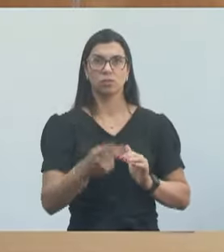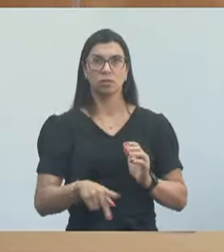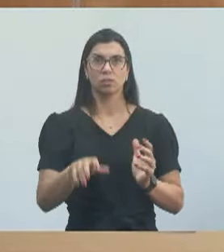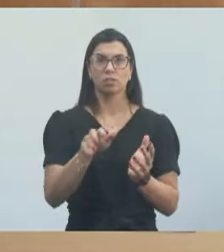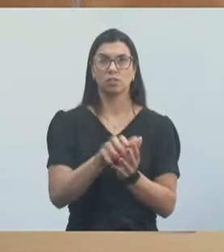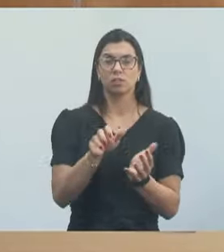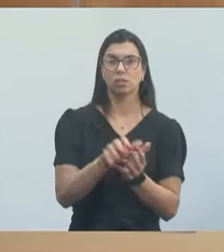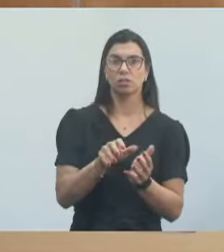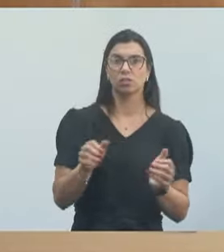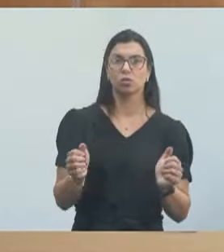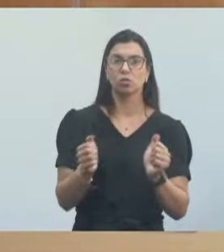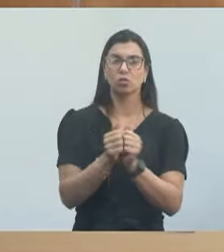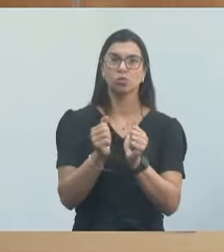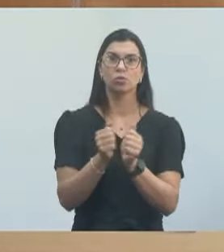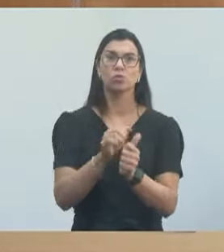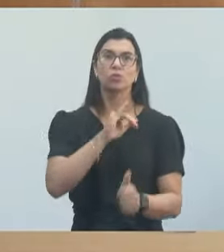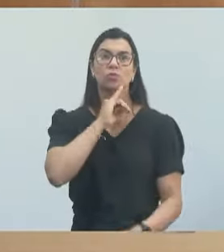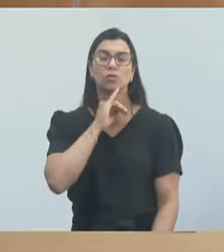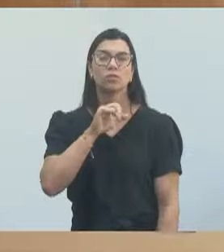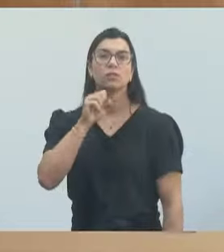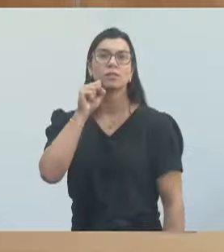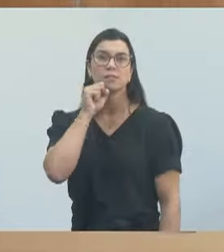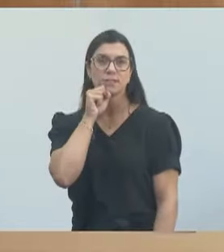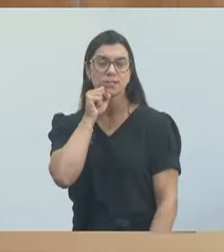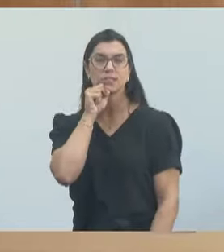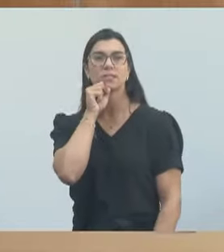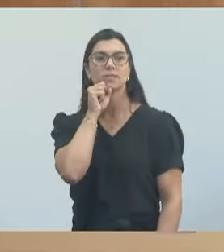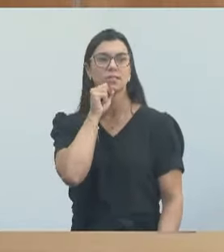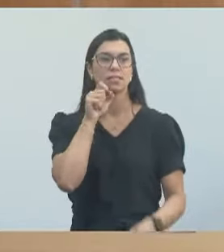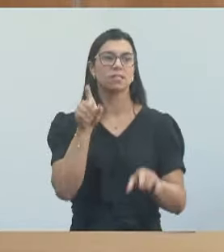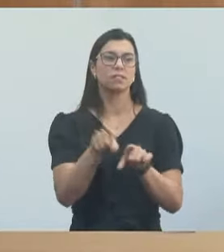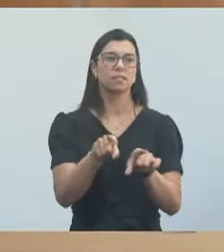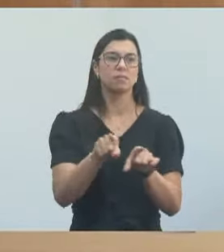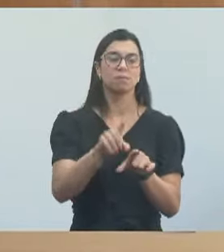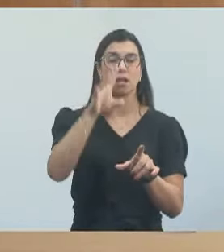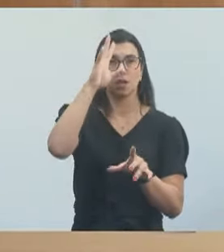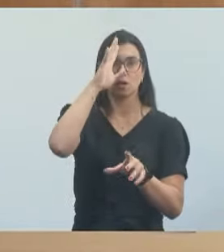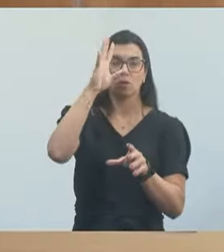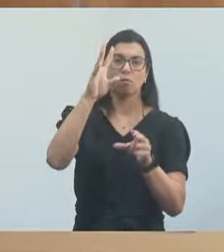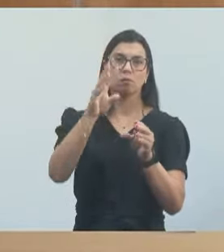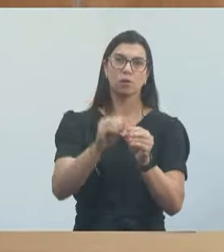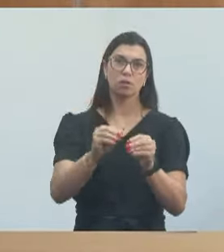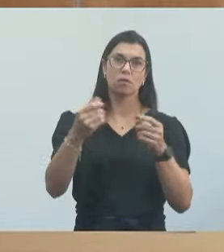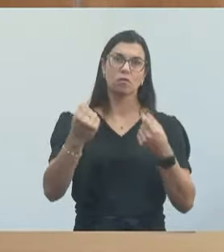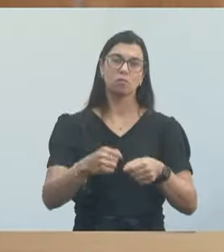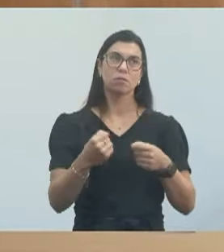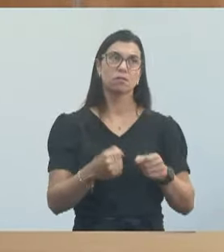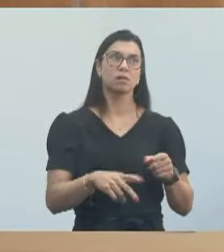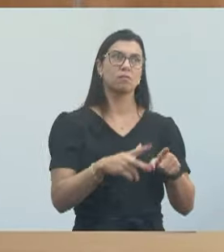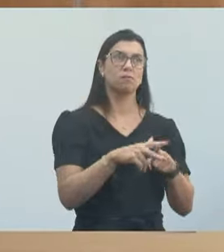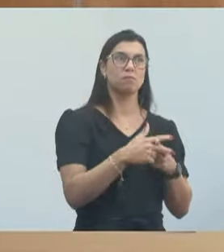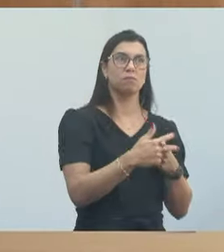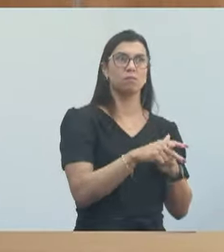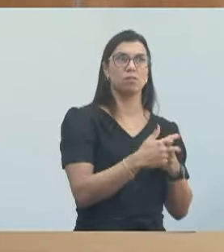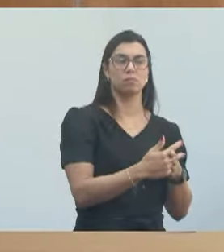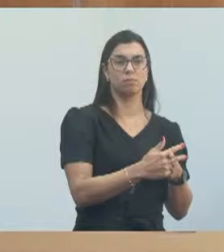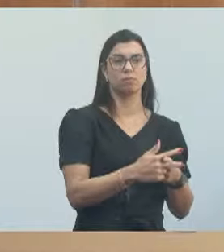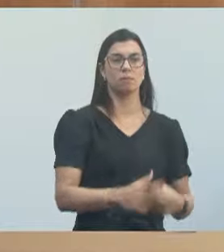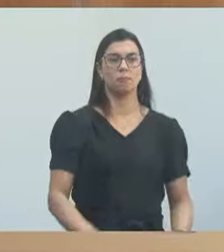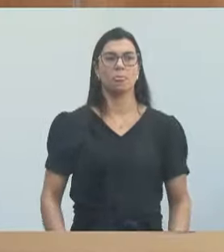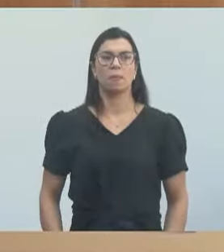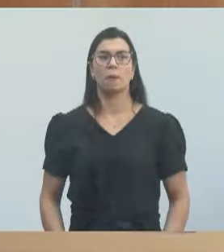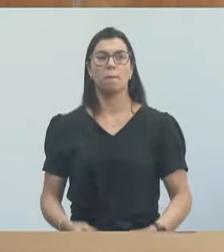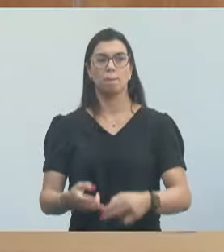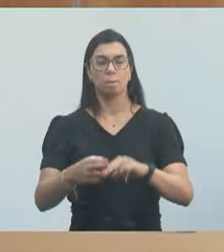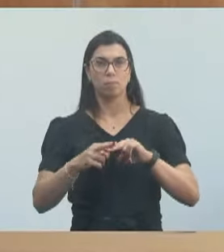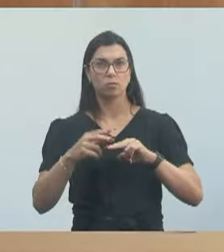que também estendeu a mão e entendeu a necessidade dessa reforma ali no centro da cidade. Então, por